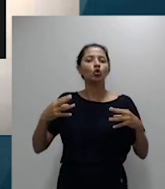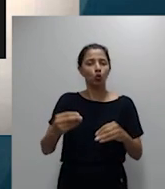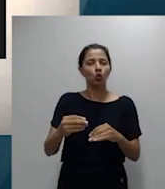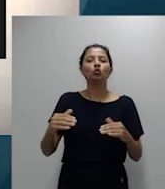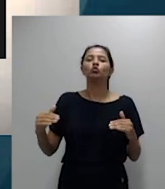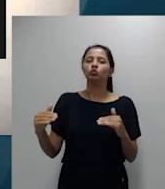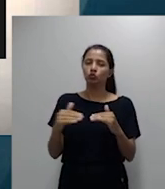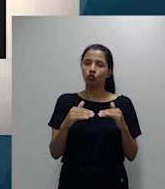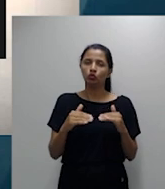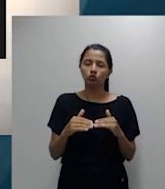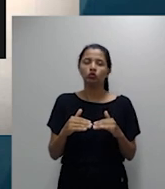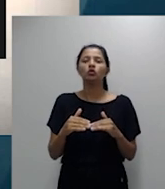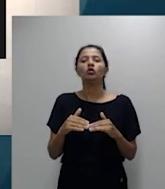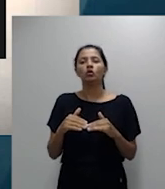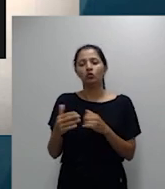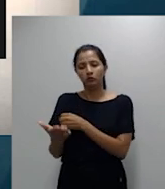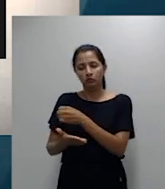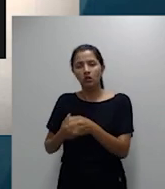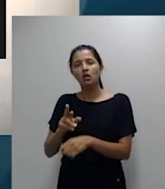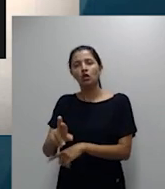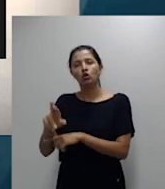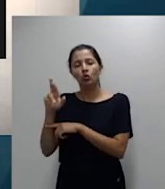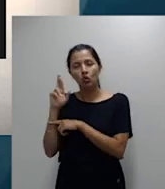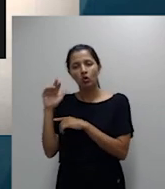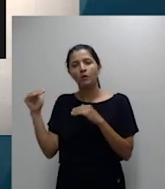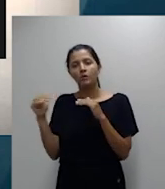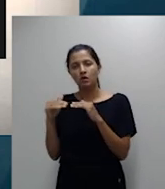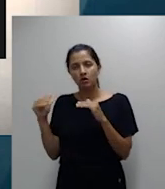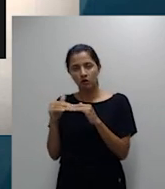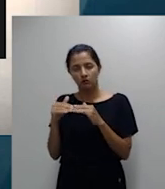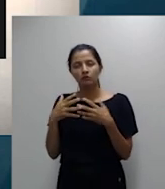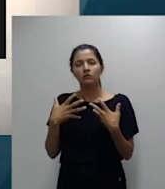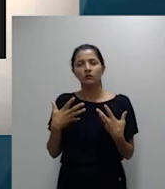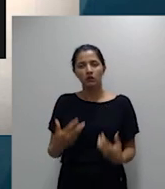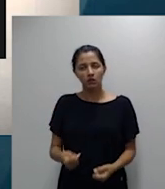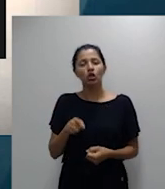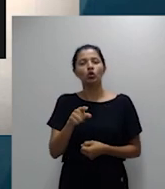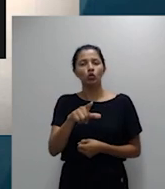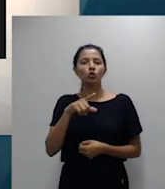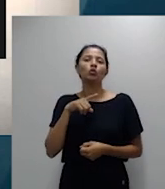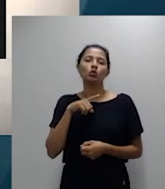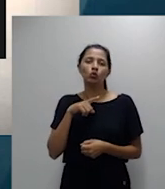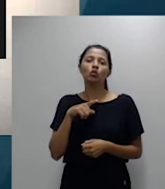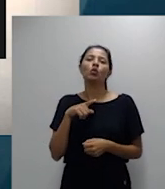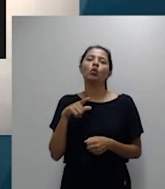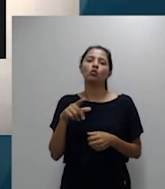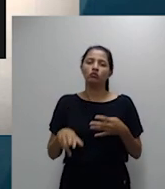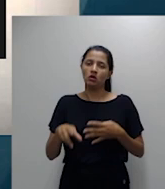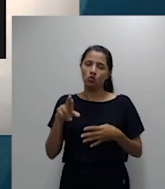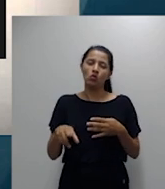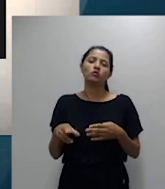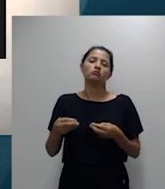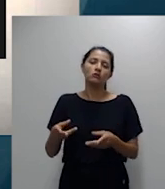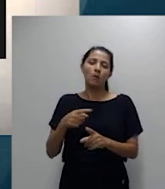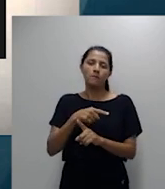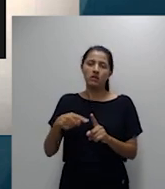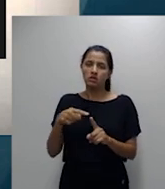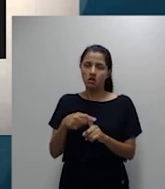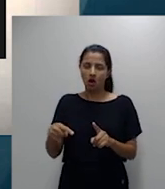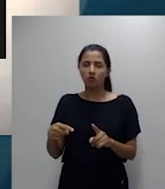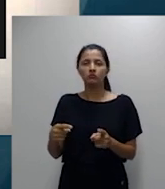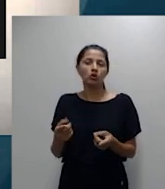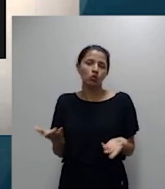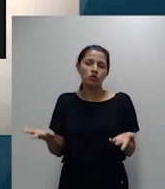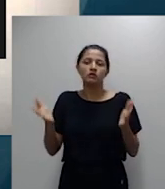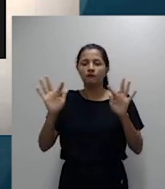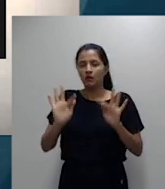nos termos do voto da relatora conheceu do recurso e deu-lhe parcial provimento E com isso terminamos a